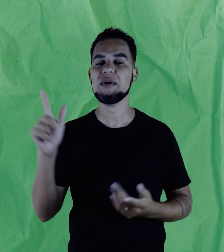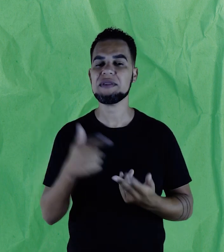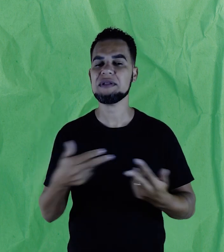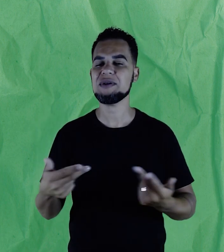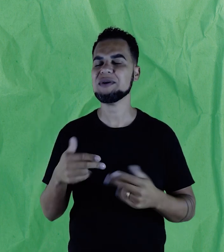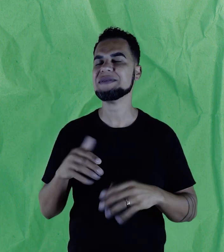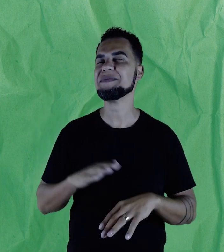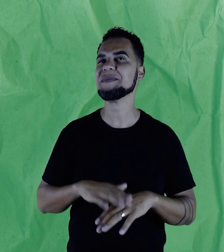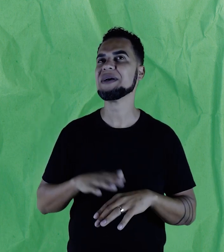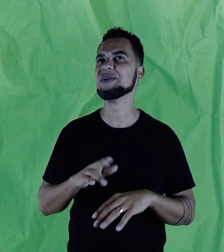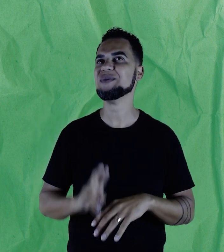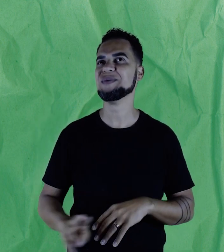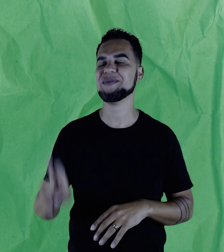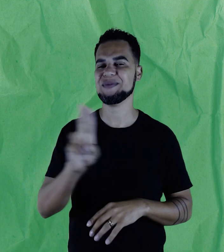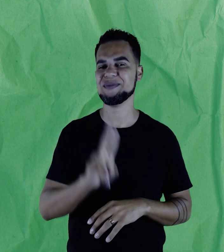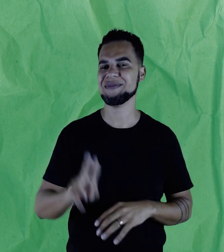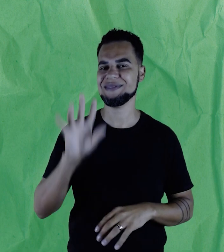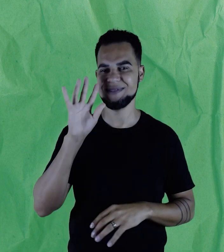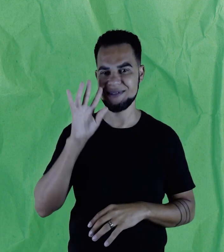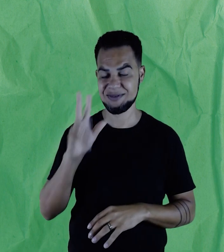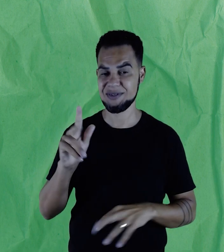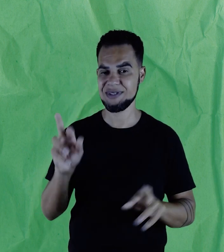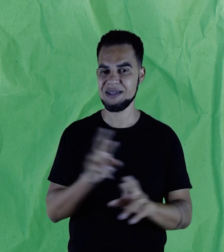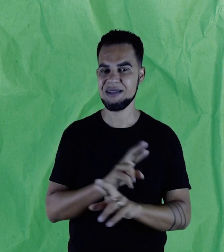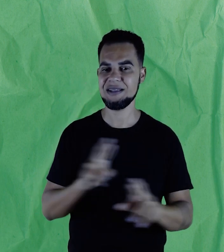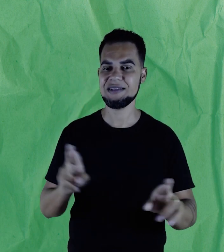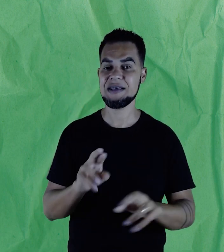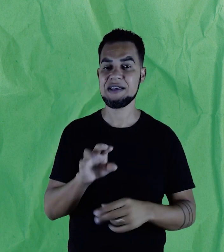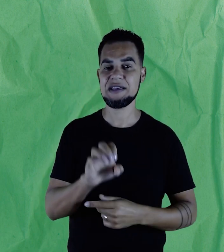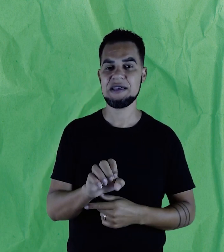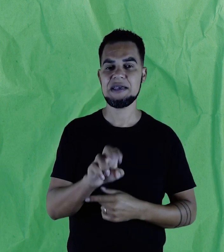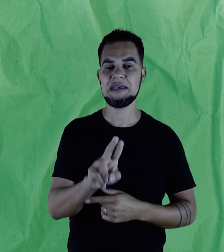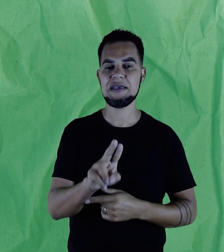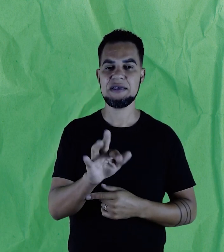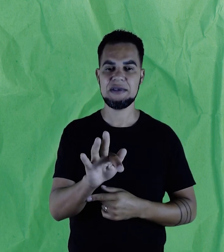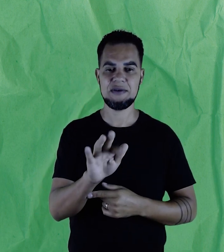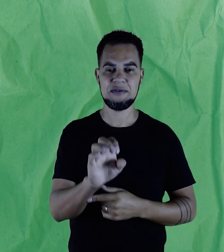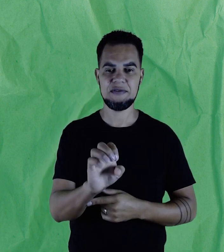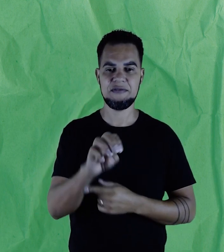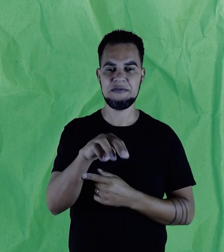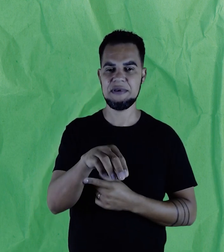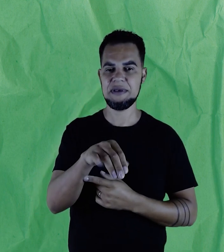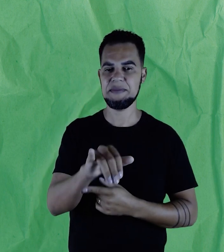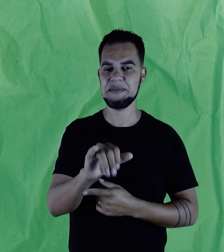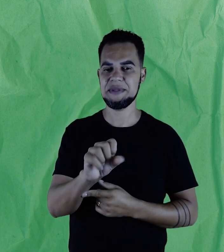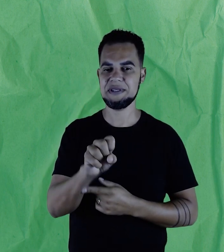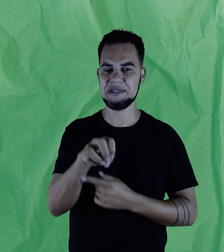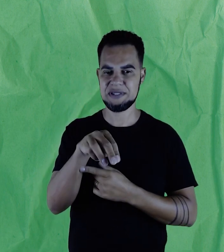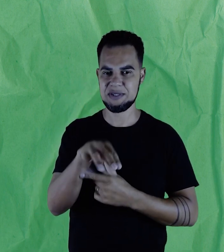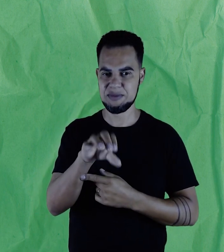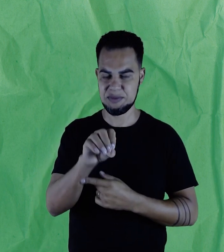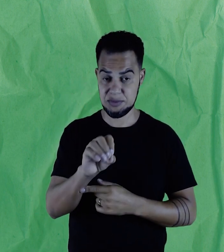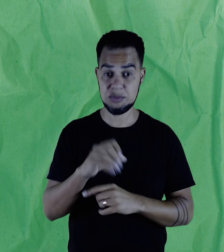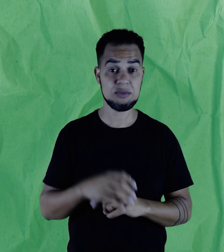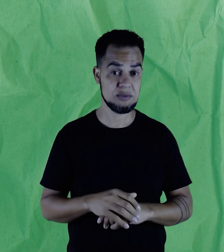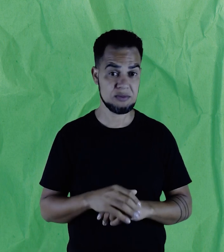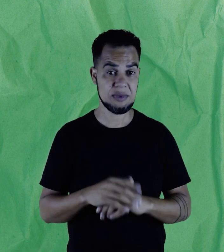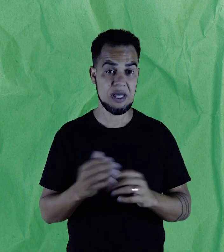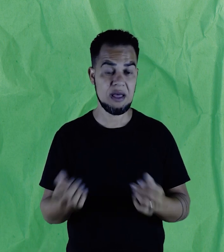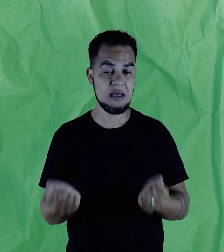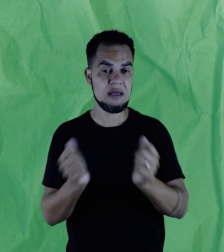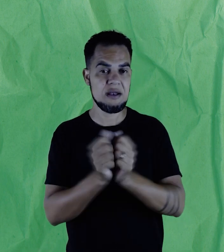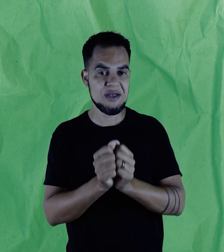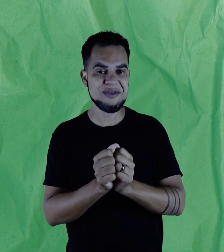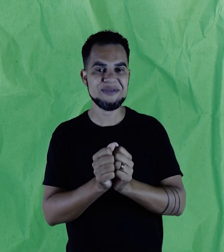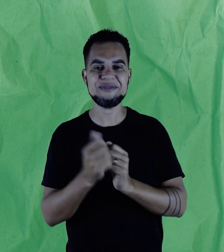utilizada, e eu acho bastante legal essa relação que ela faz, é o eufemismo, que ela aparece em contrapartida com outra figura que é